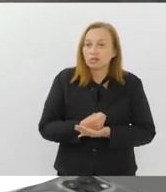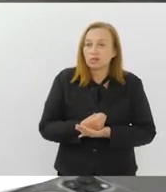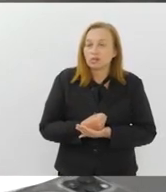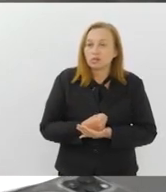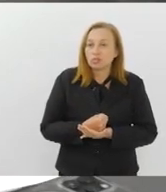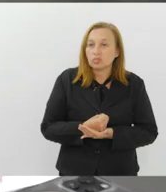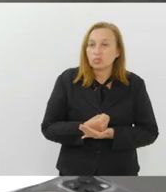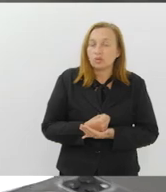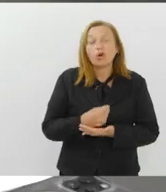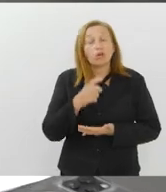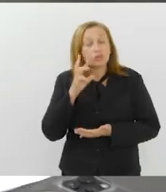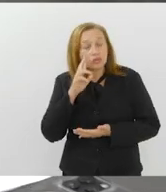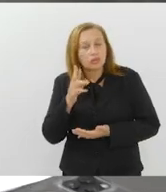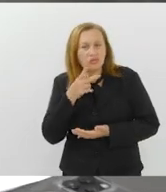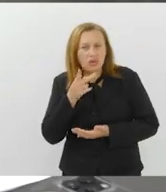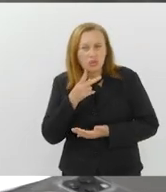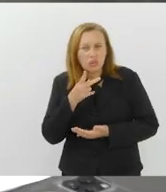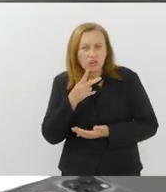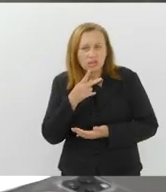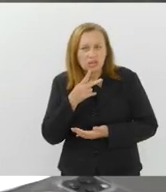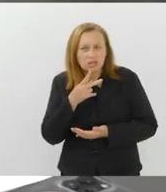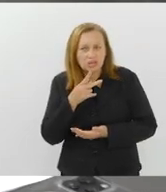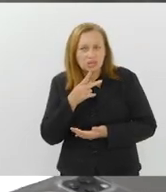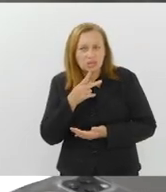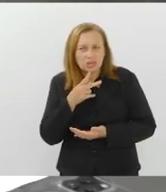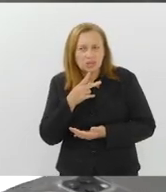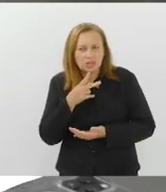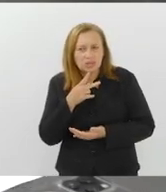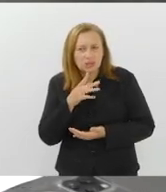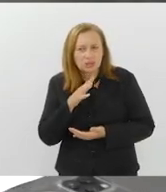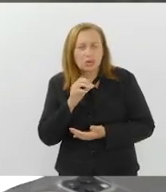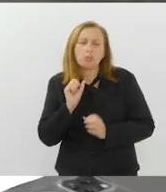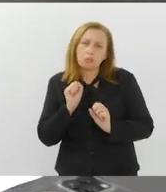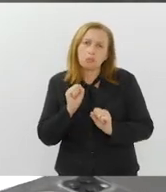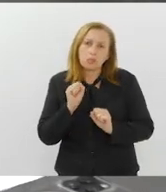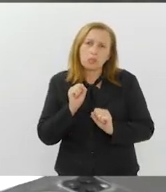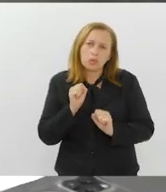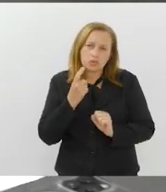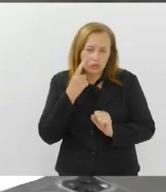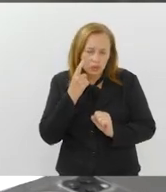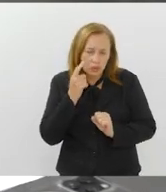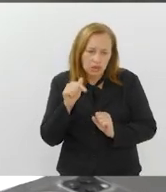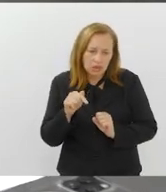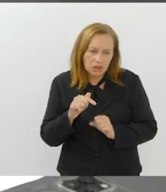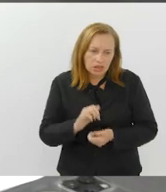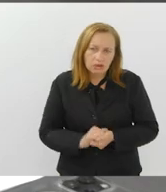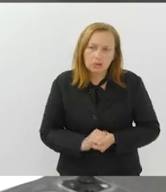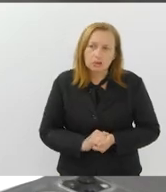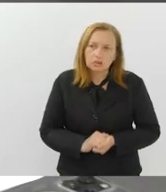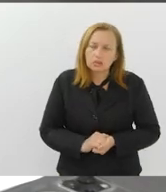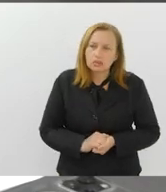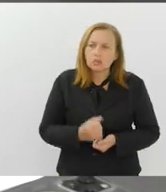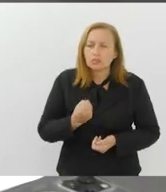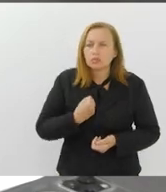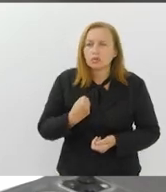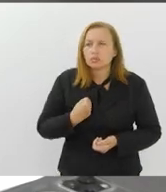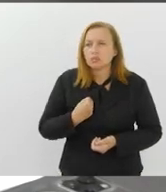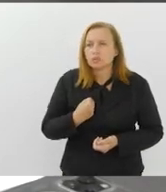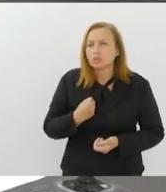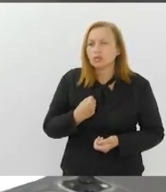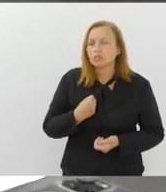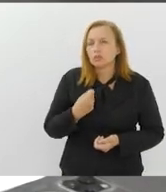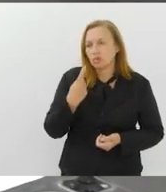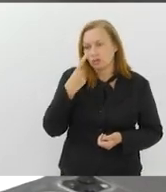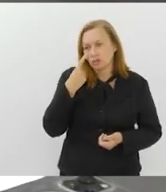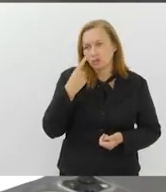não, quando o senhor falou... Não, tá, mas eu posso conferir aqui, porque o número que nós levantamos